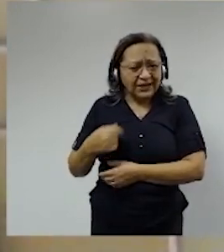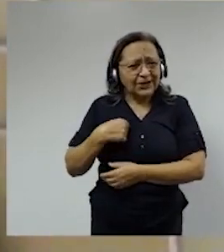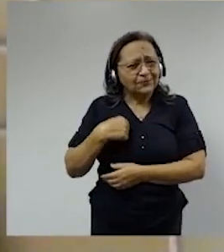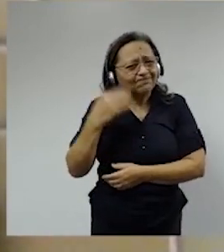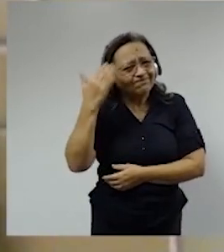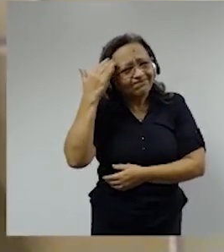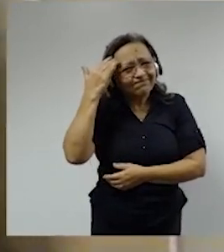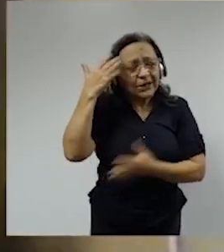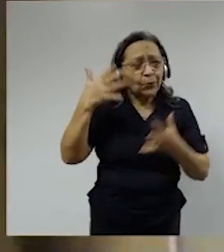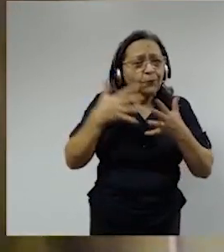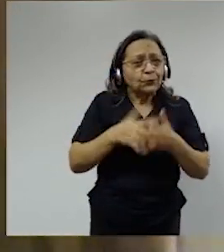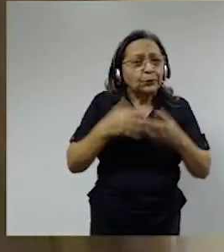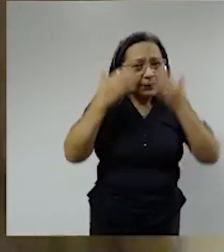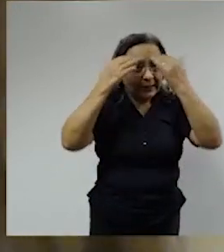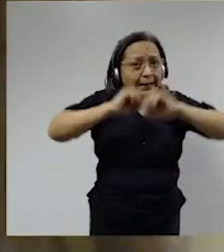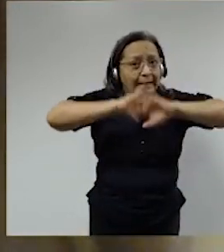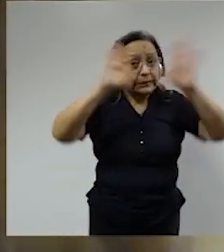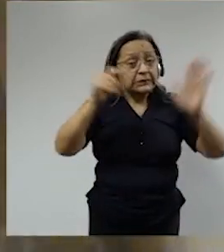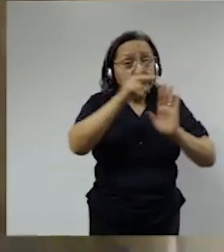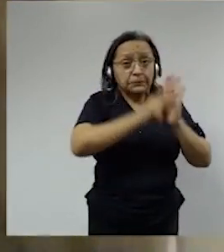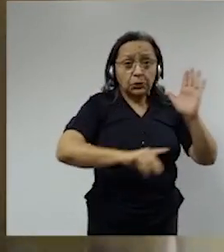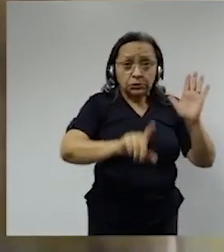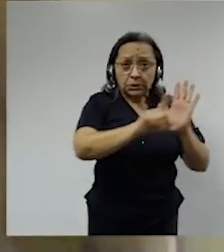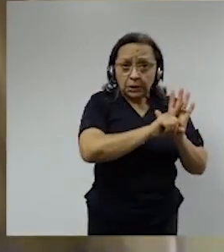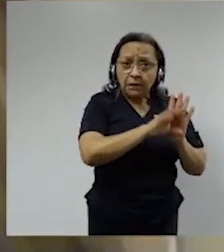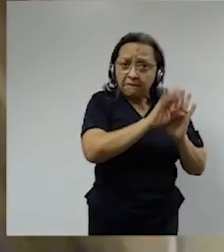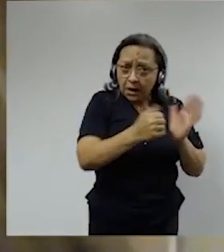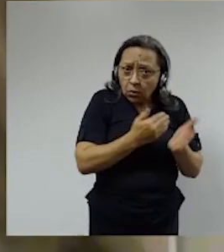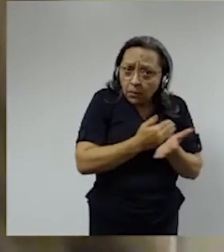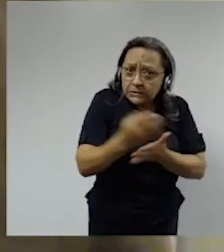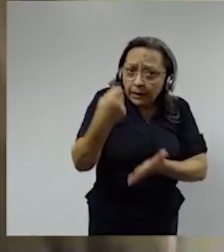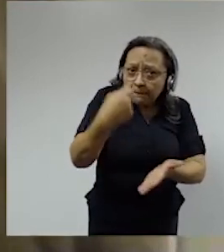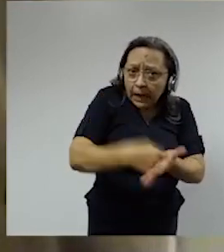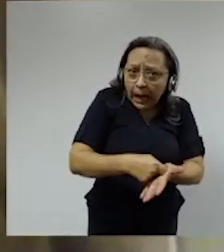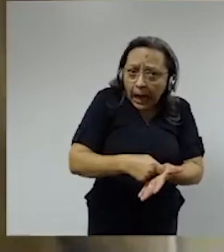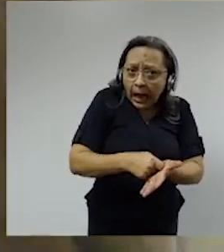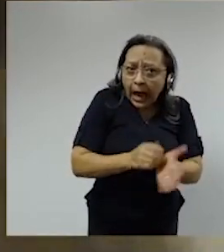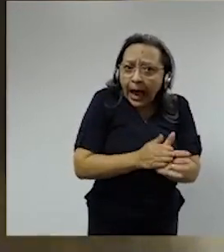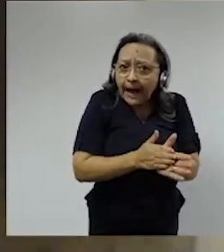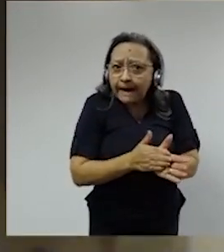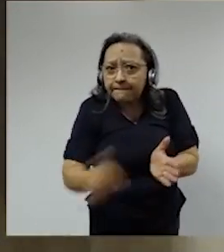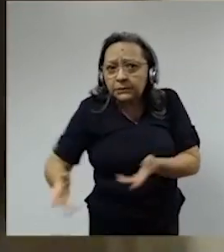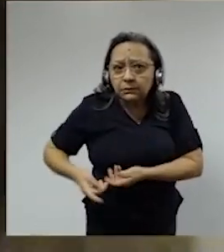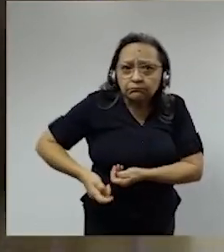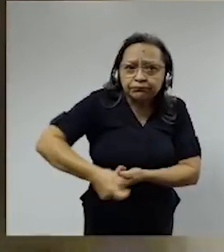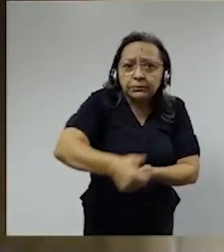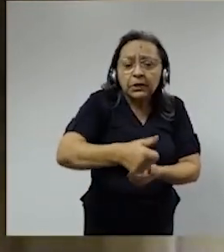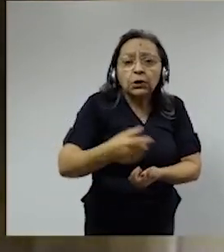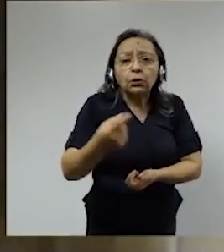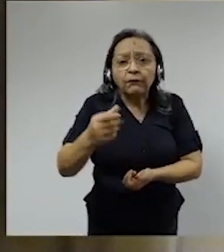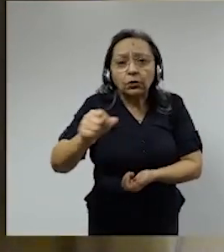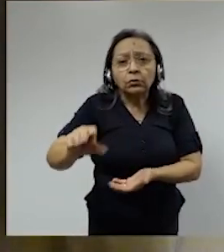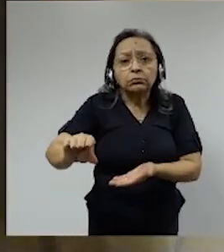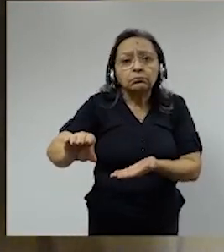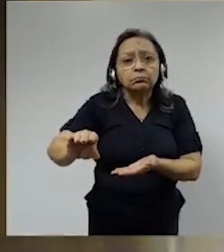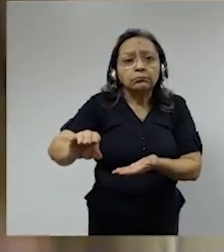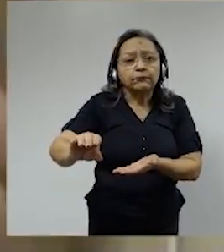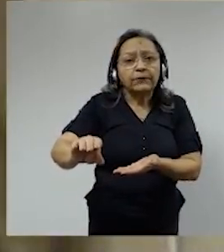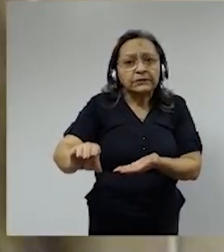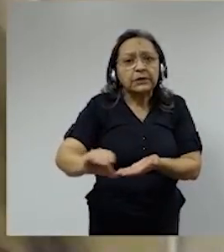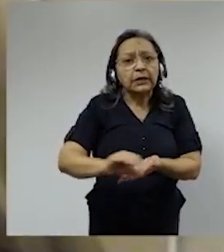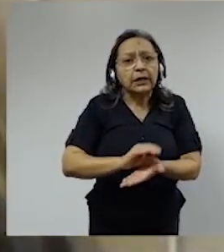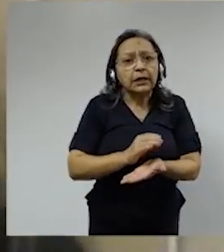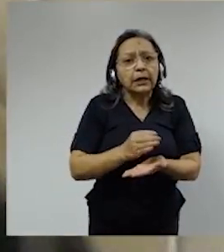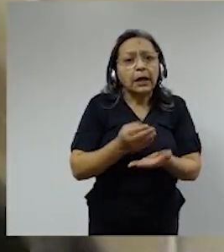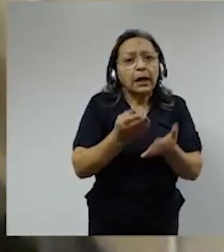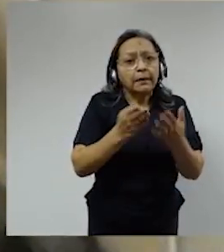claro nesse projeto de lei se ele vai começar a pagar a partir da concessão e esse valor será retroativo ao que foi vendido, ou